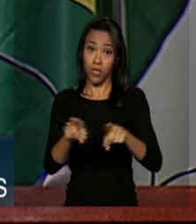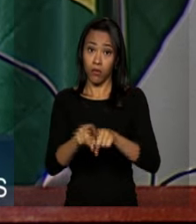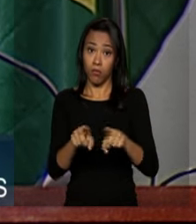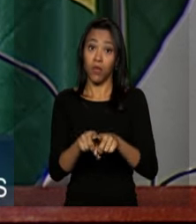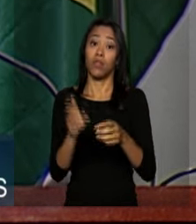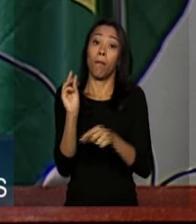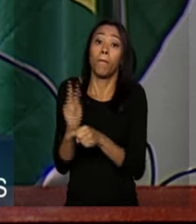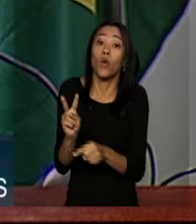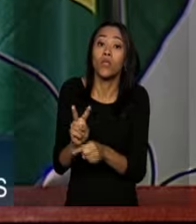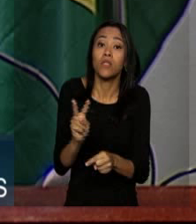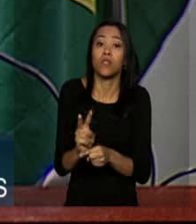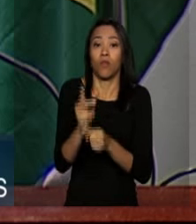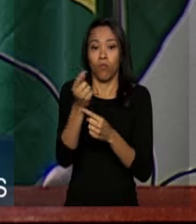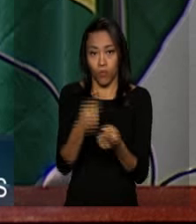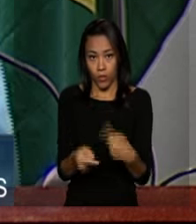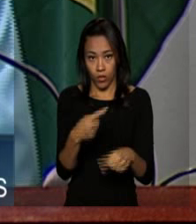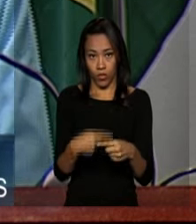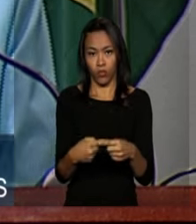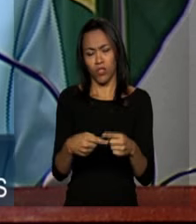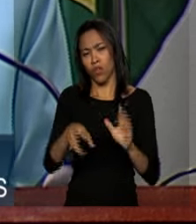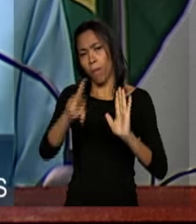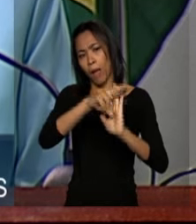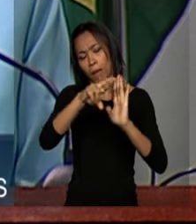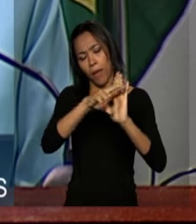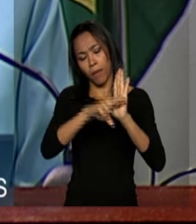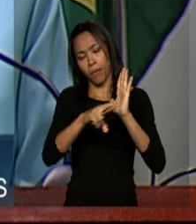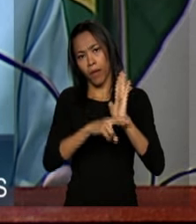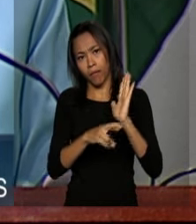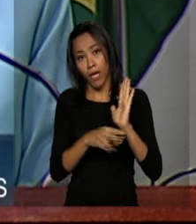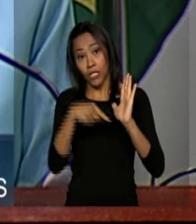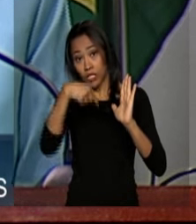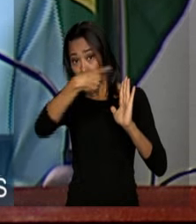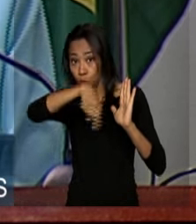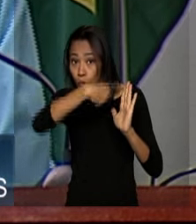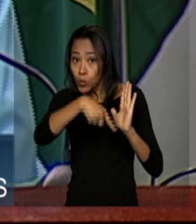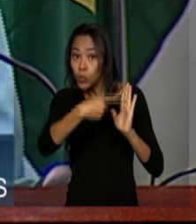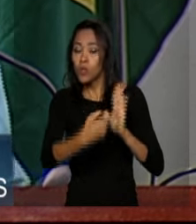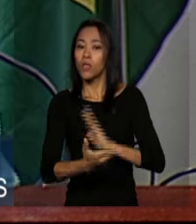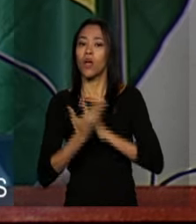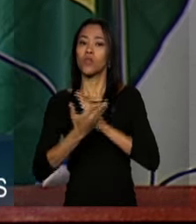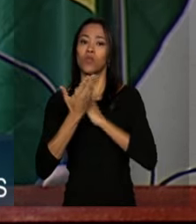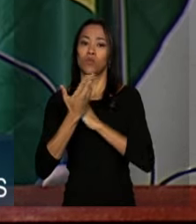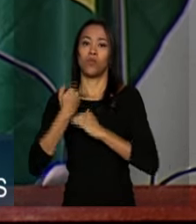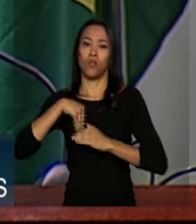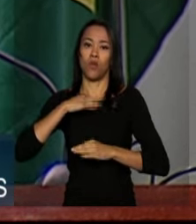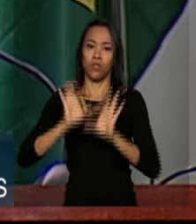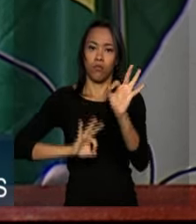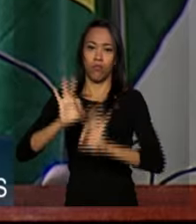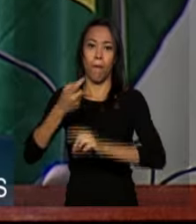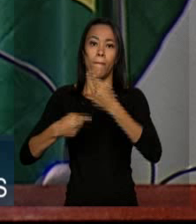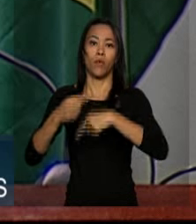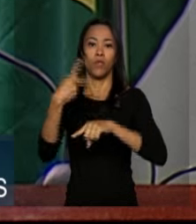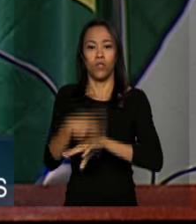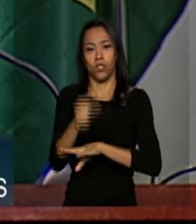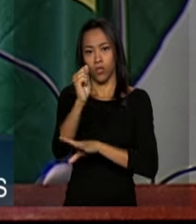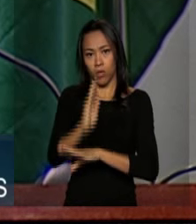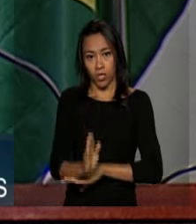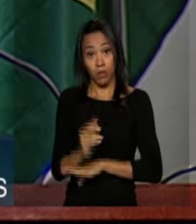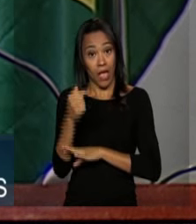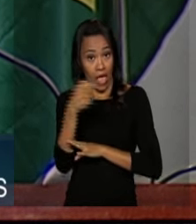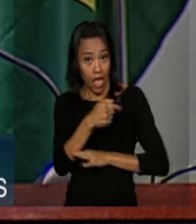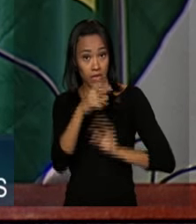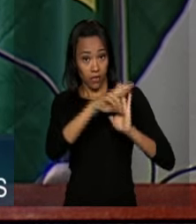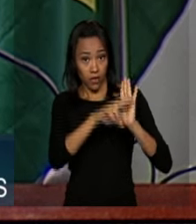político. Esses princípios orientam nossa política externa. São eles que têm feito do